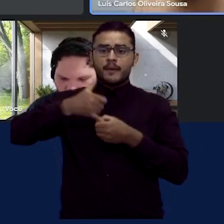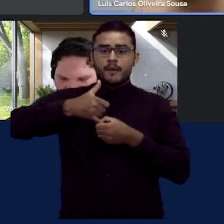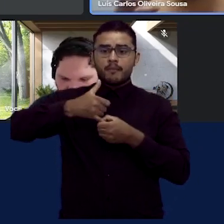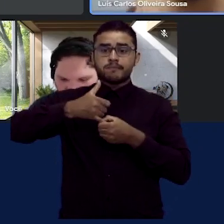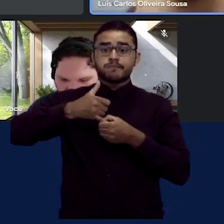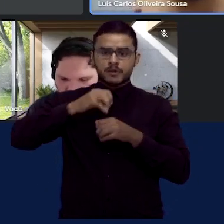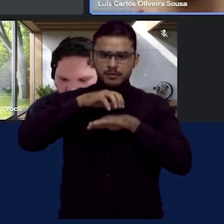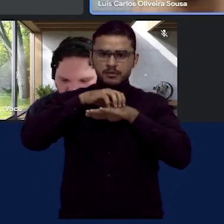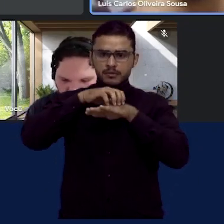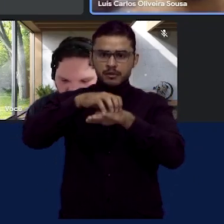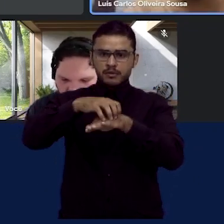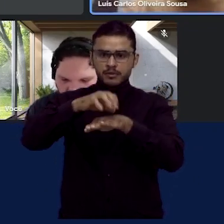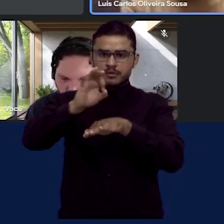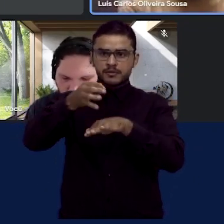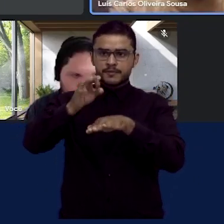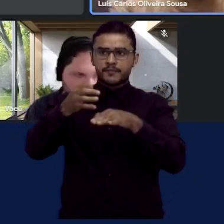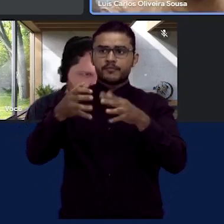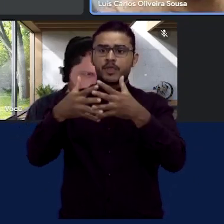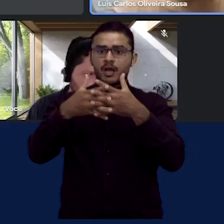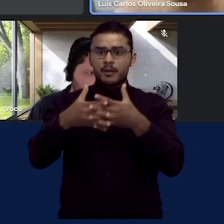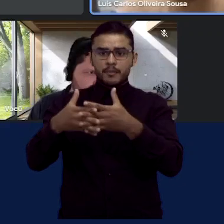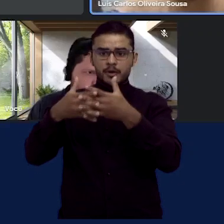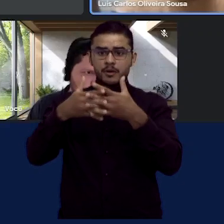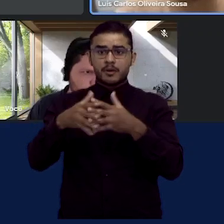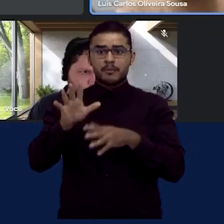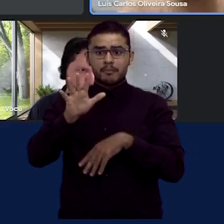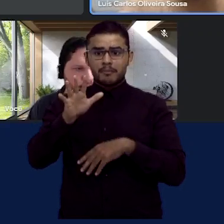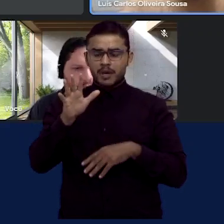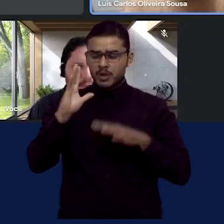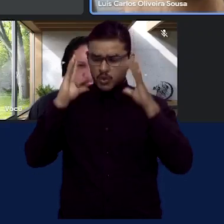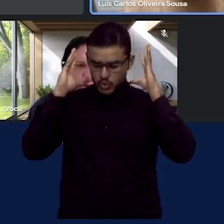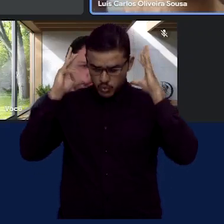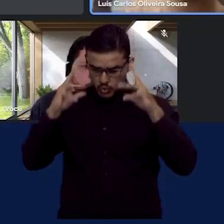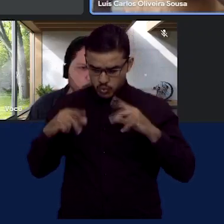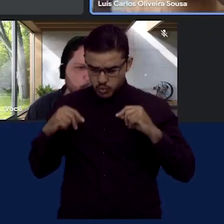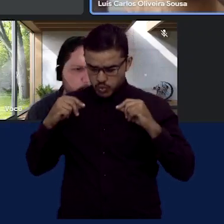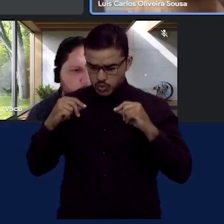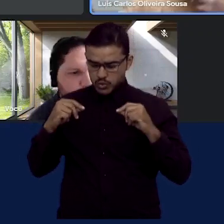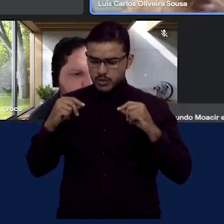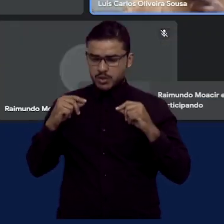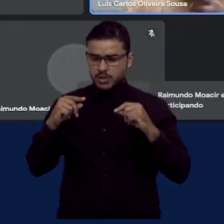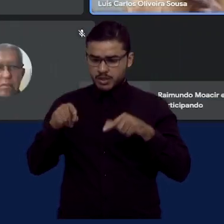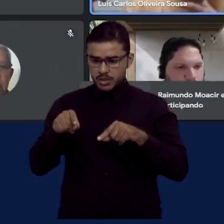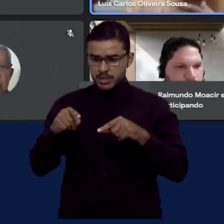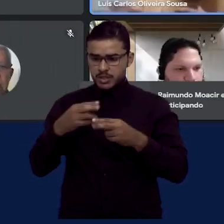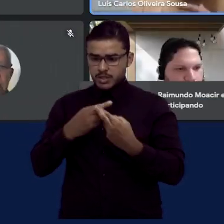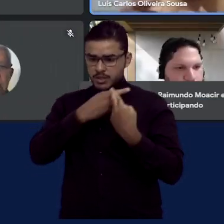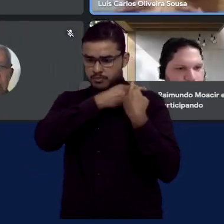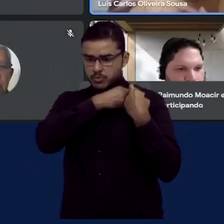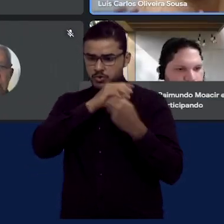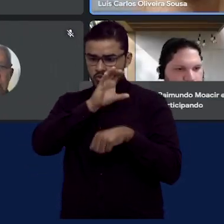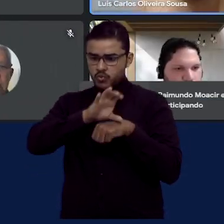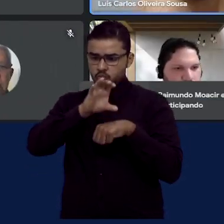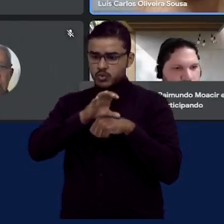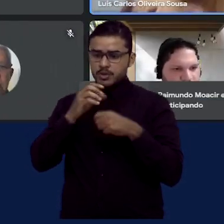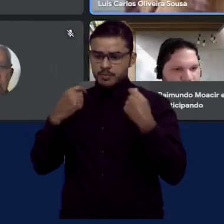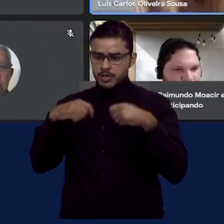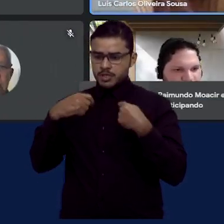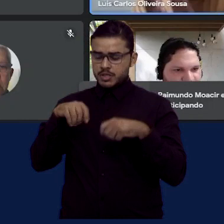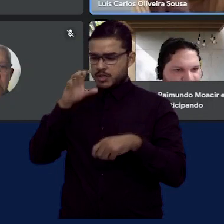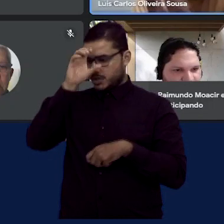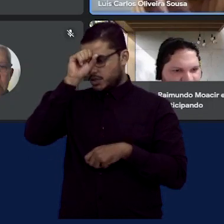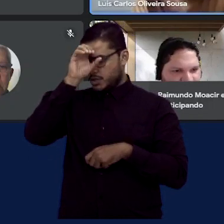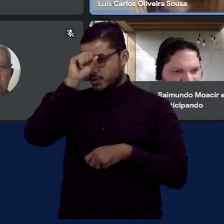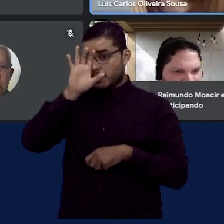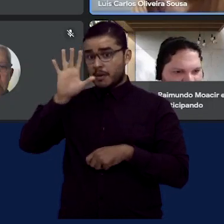Mas quando eles vão entrar no carro, é muito difícil lembrar todos os detalhes, né, desse transporte. Então, o que é que eles fazem? Ter